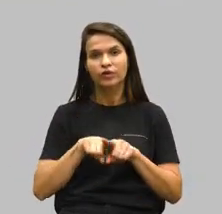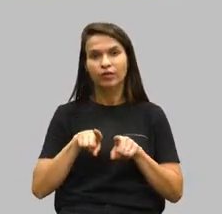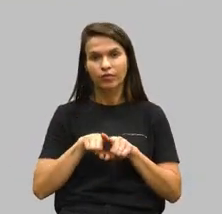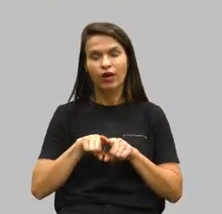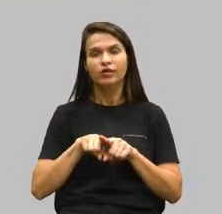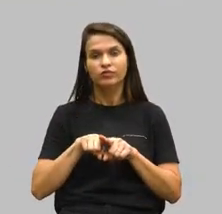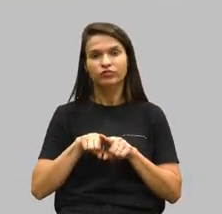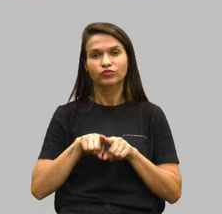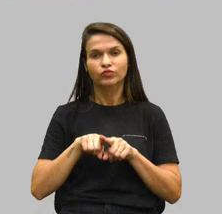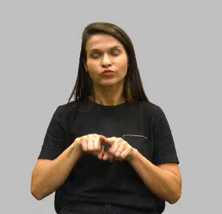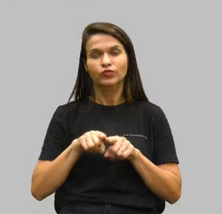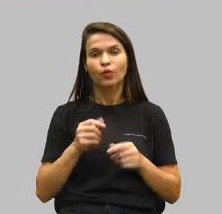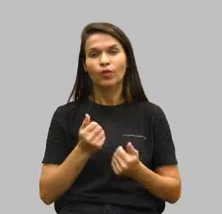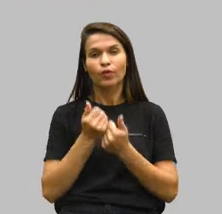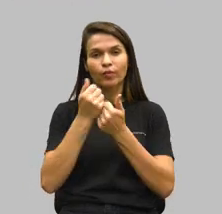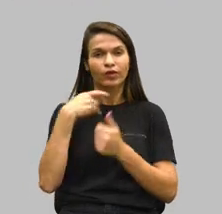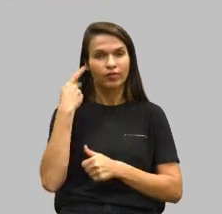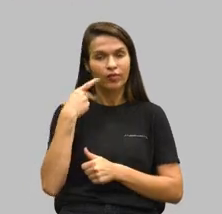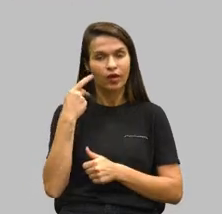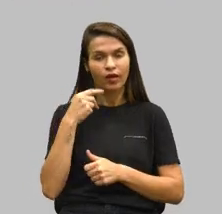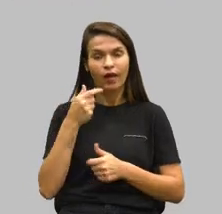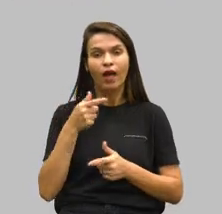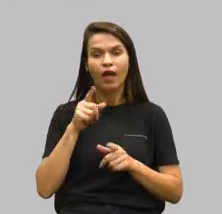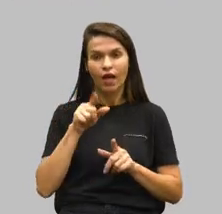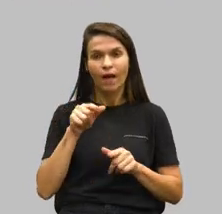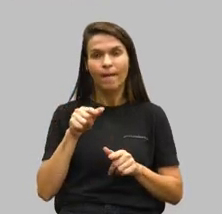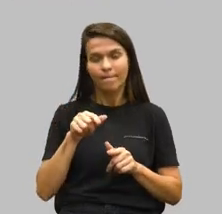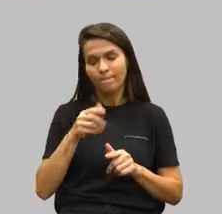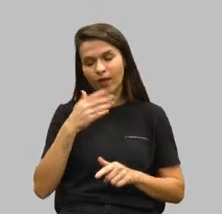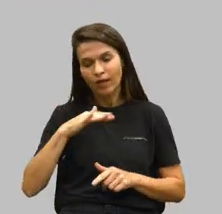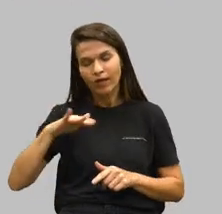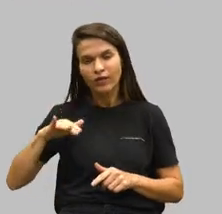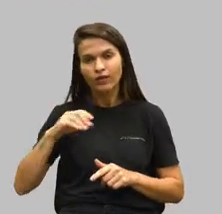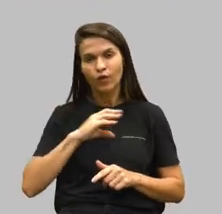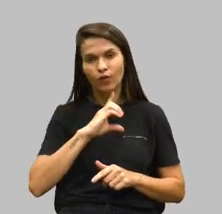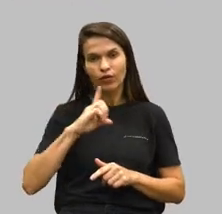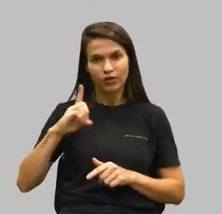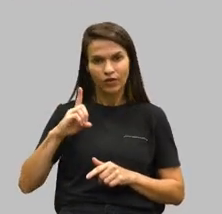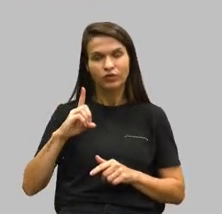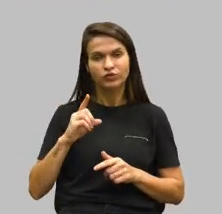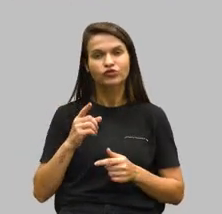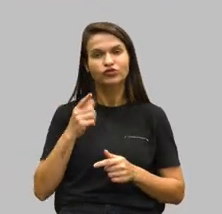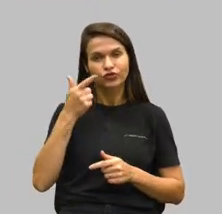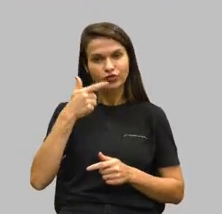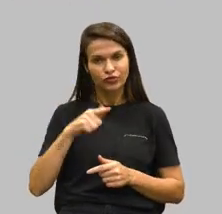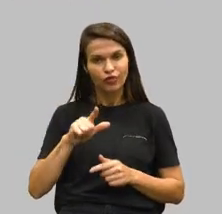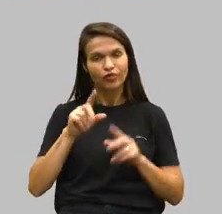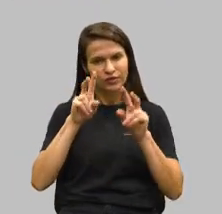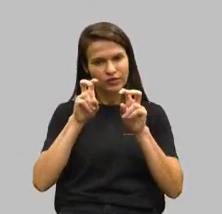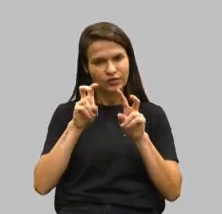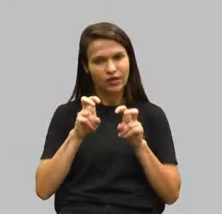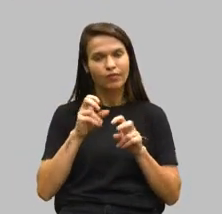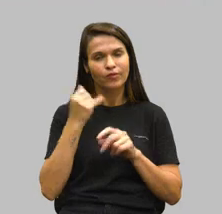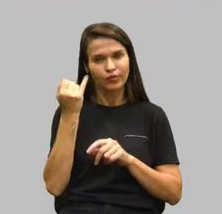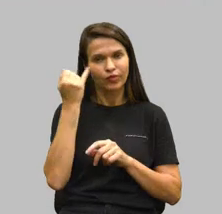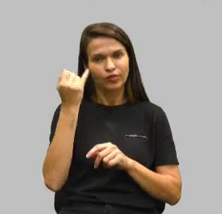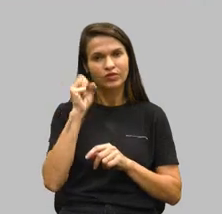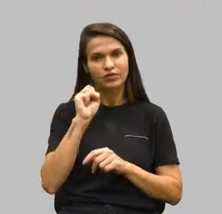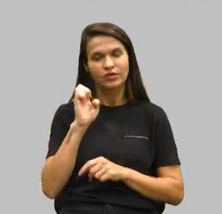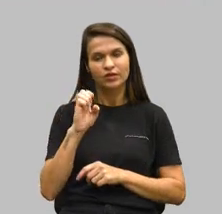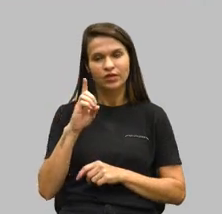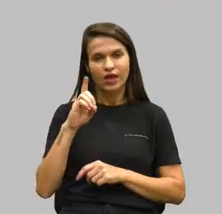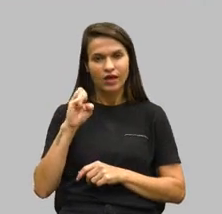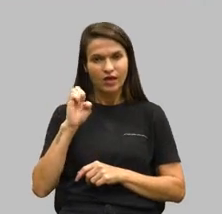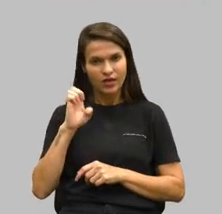parlamentar pela primeira infância que eu coordeno então colocar também mais uma vez a nossa frente aqui à disposição né da CDs para fazermos essa caminhada